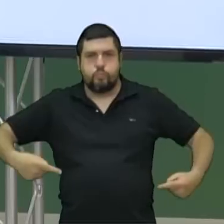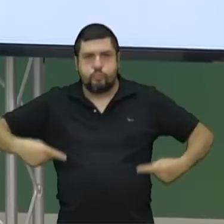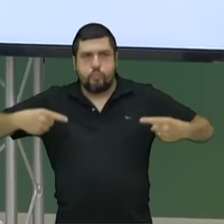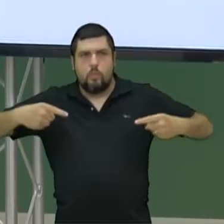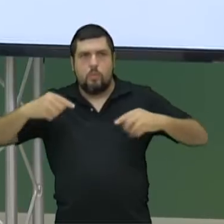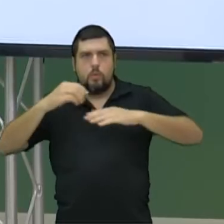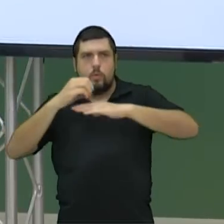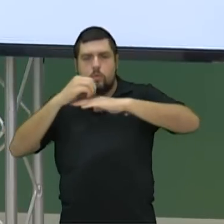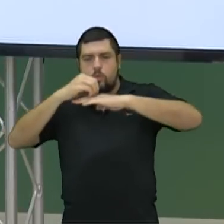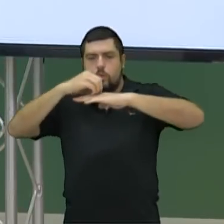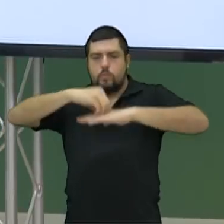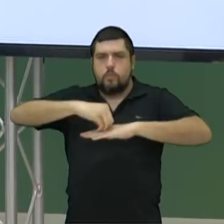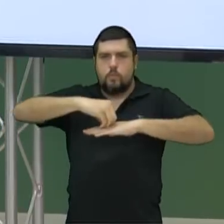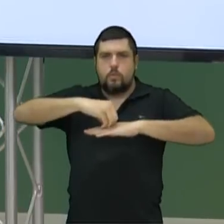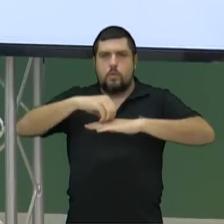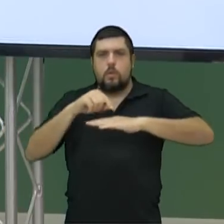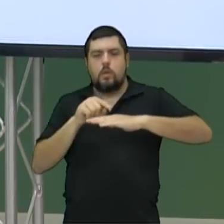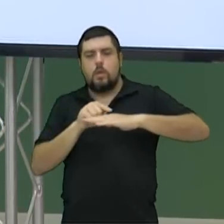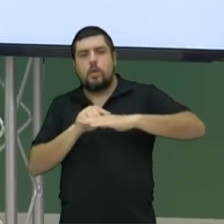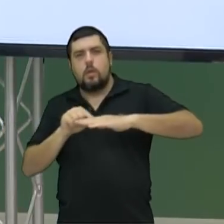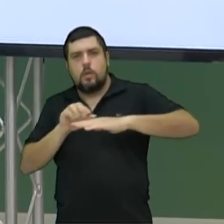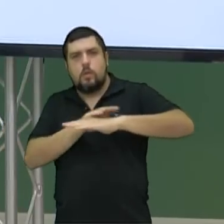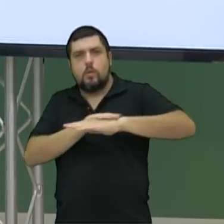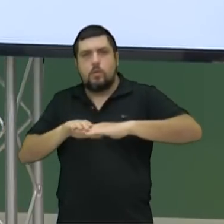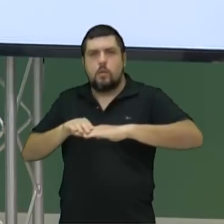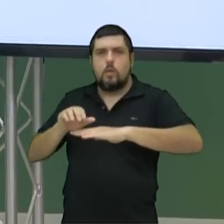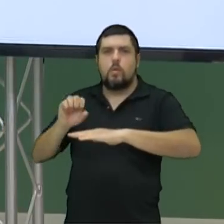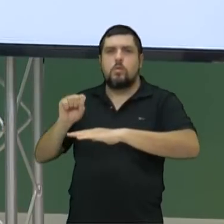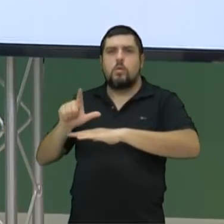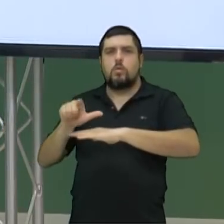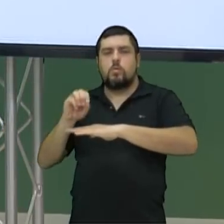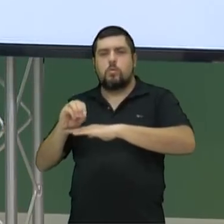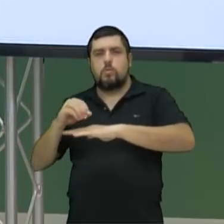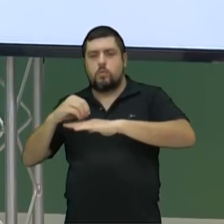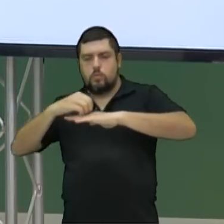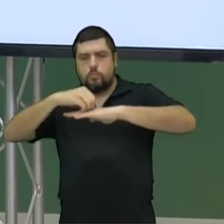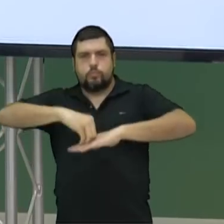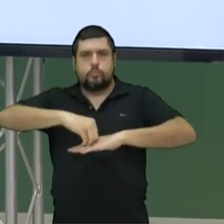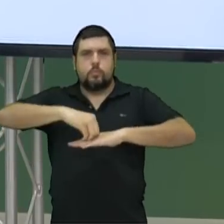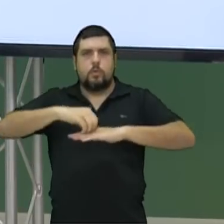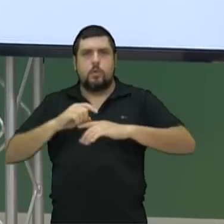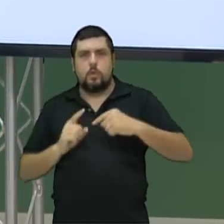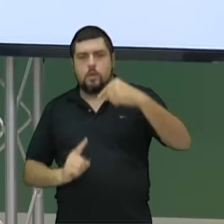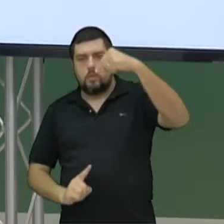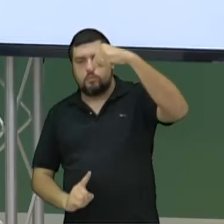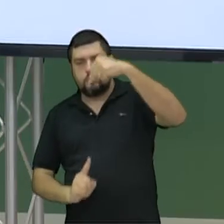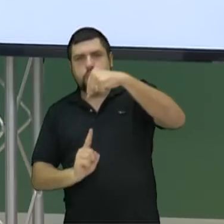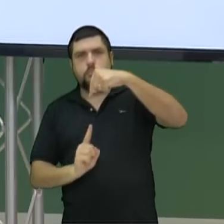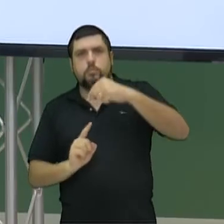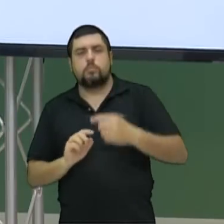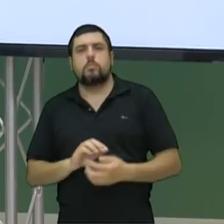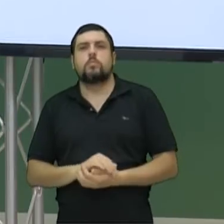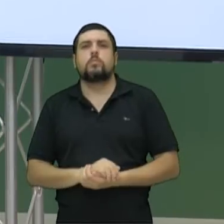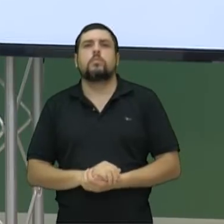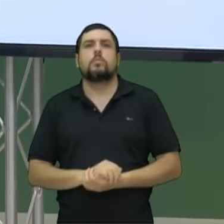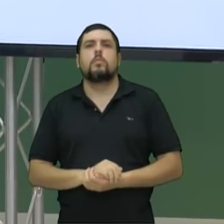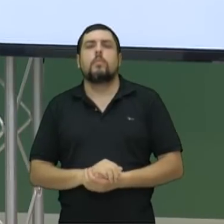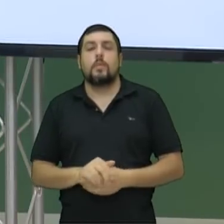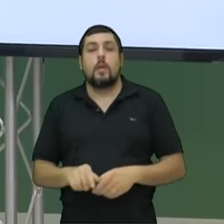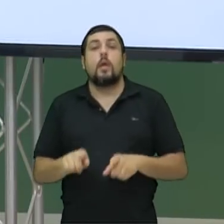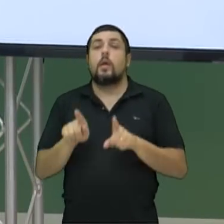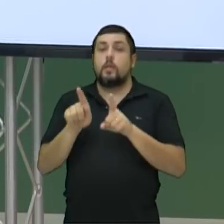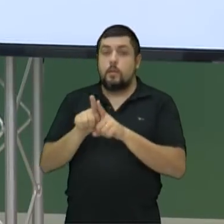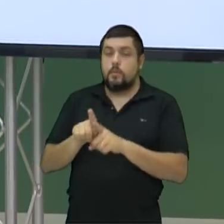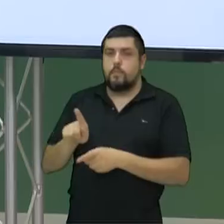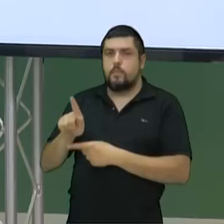caminhão. Solo, pessoa. A mesma coisa acontece, por exemplo, a atração gravitacional, certo? Você tem, por